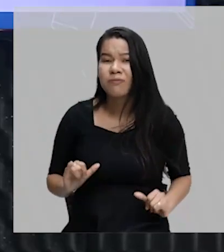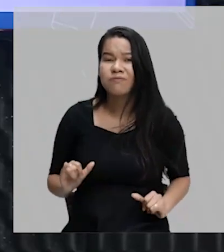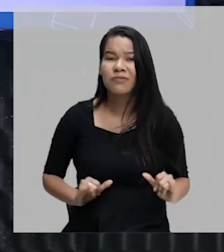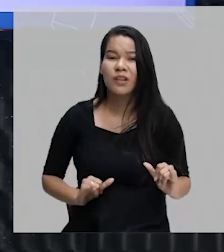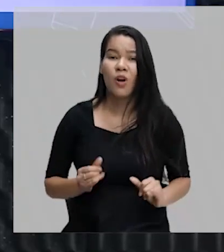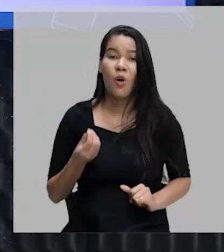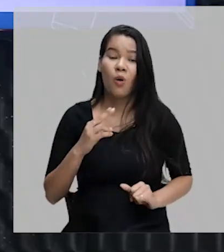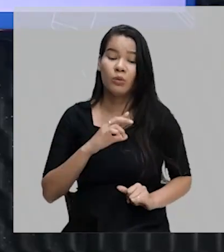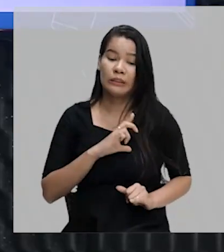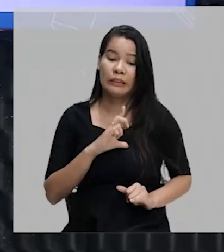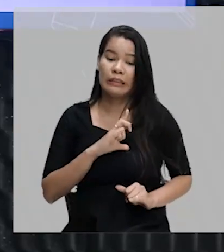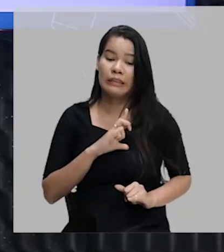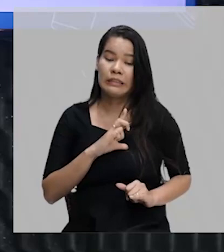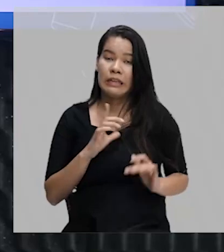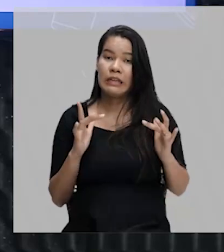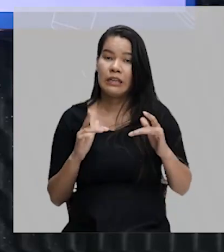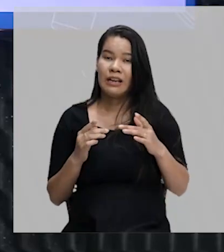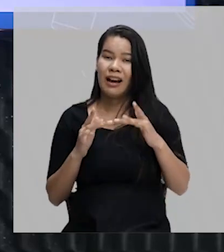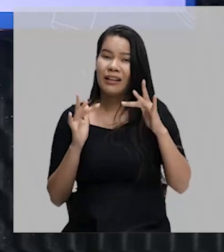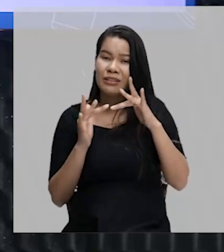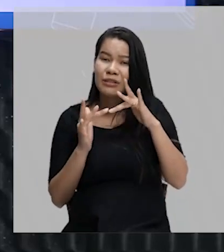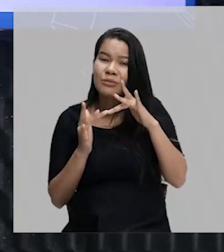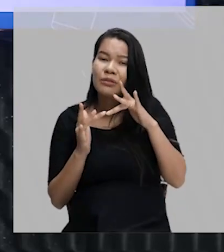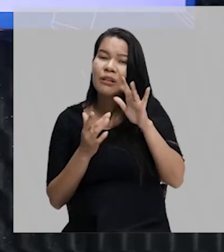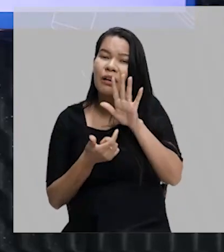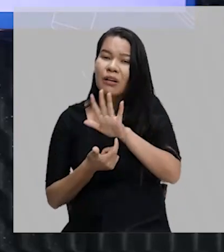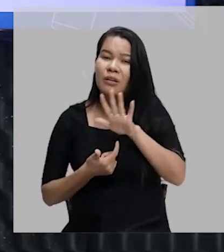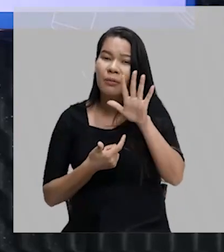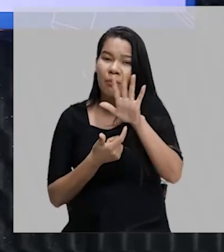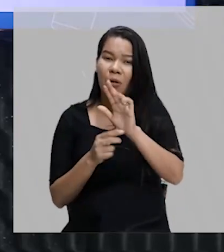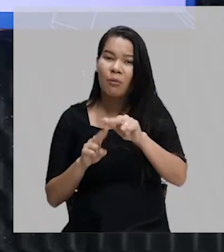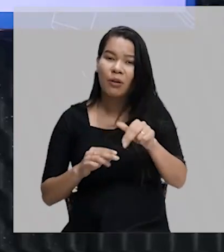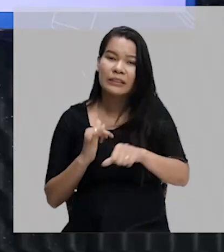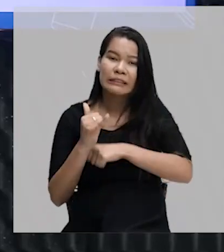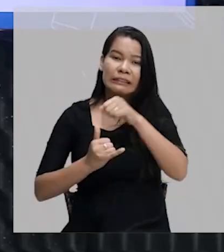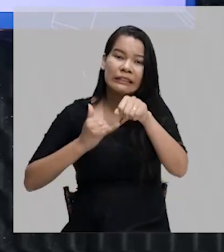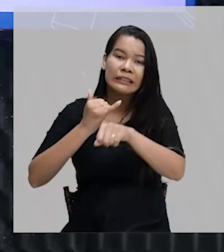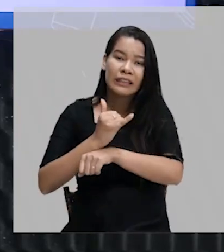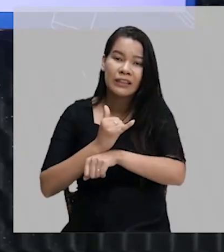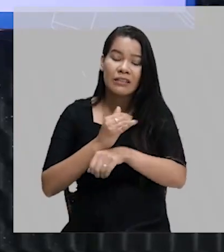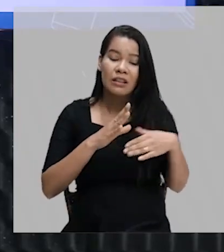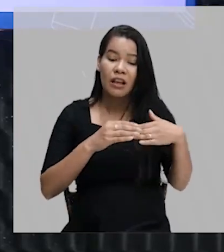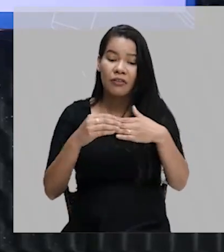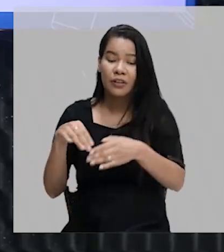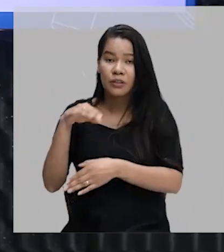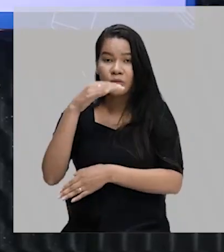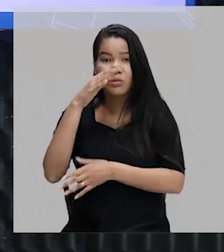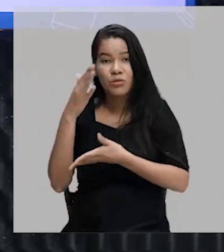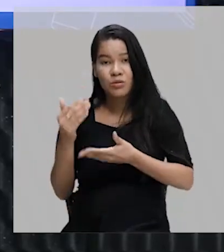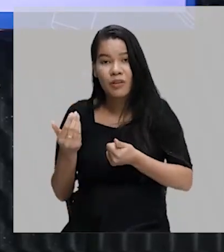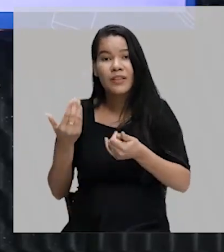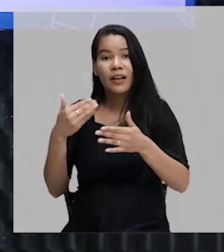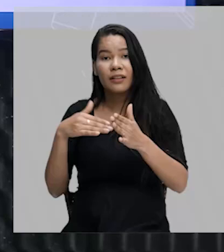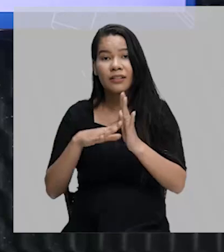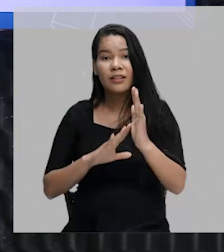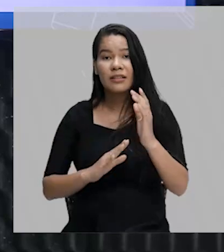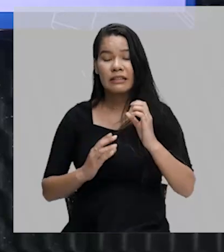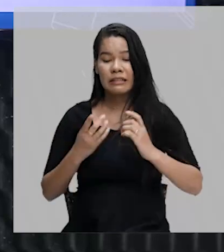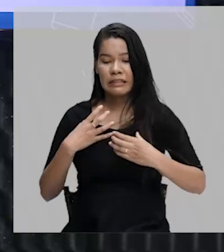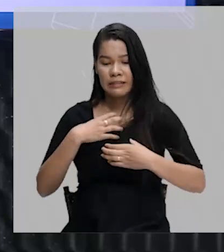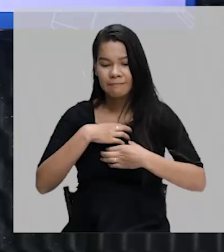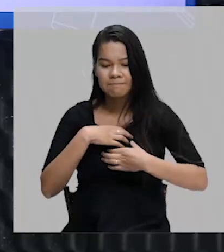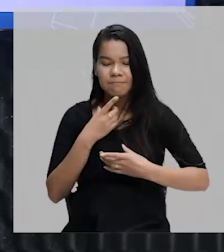intimidade exposta através da internet, levando muitos deles a caírem em depressão ou até mesmo a